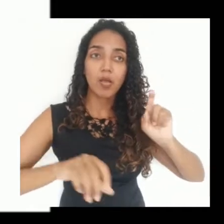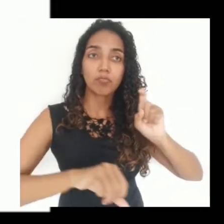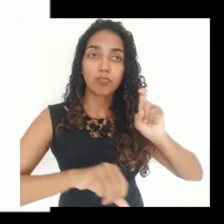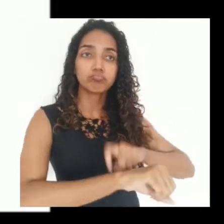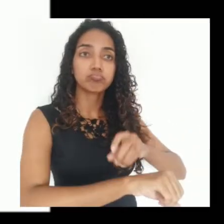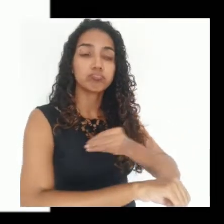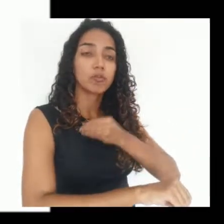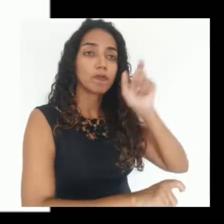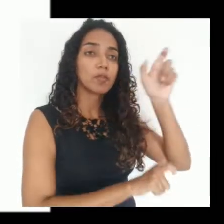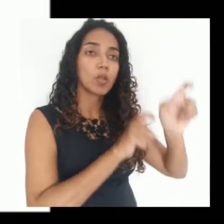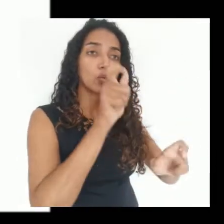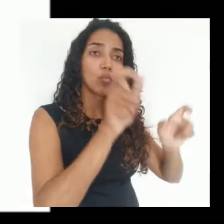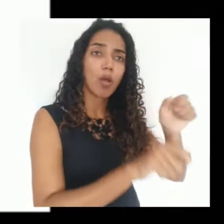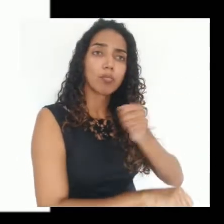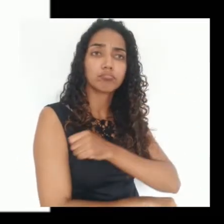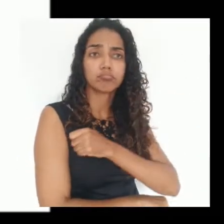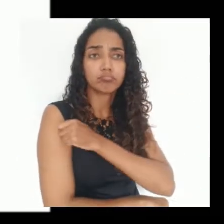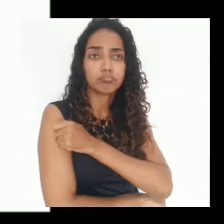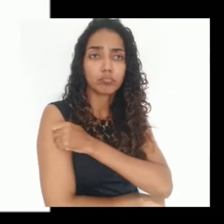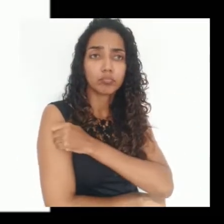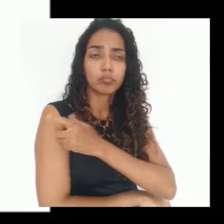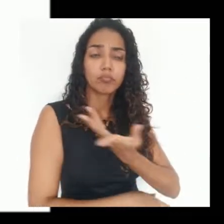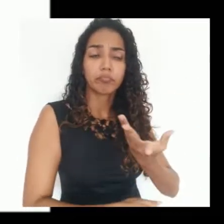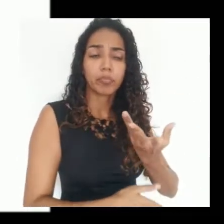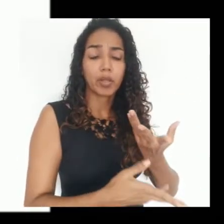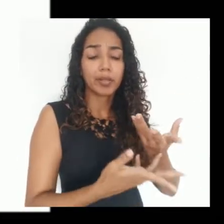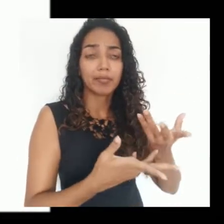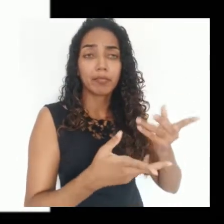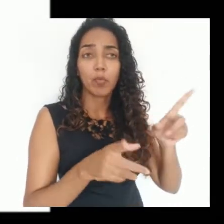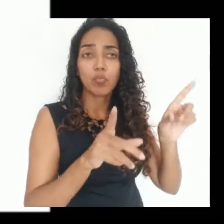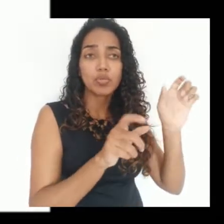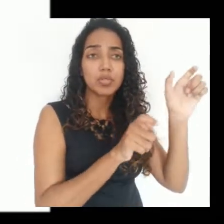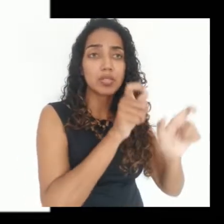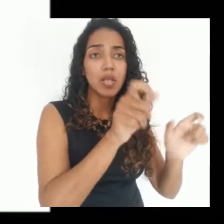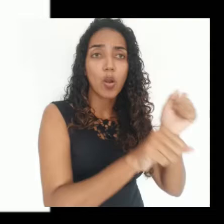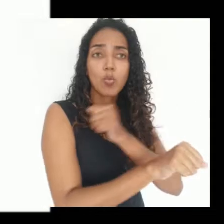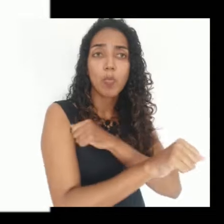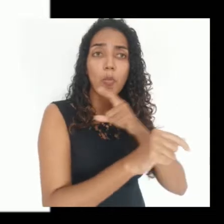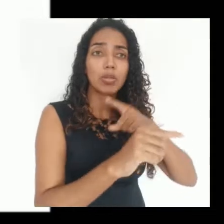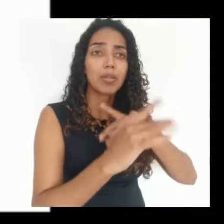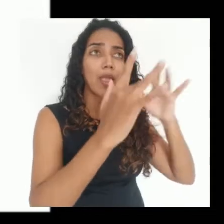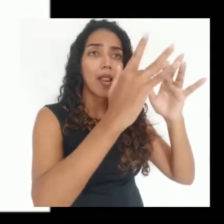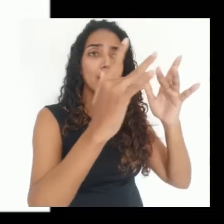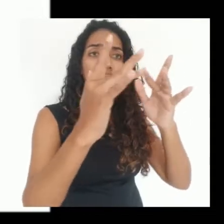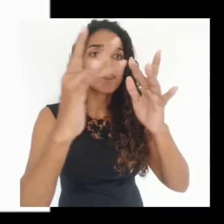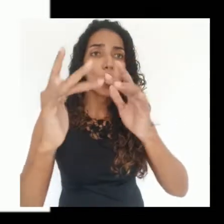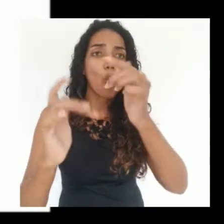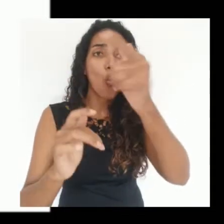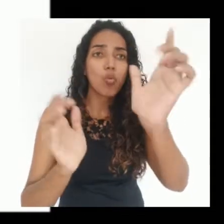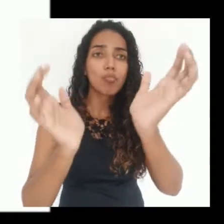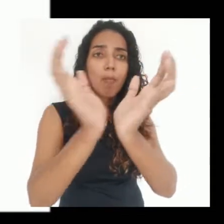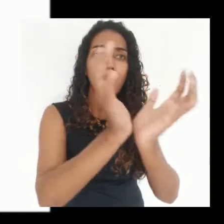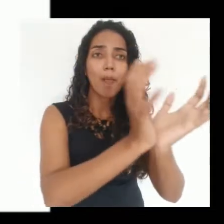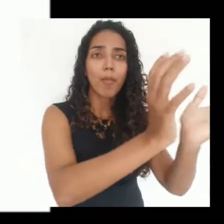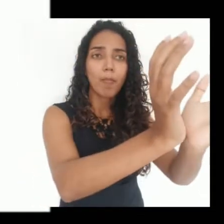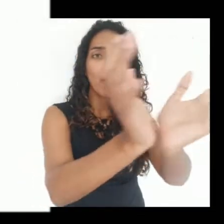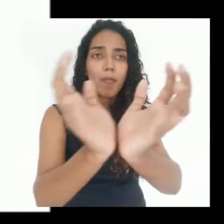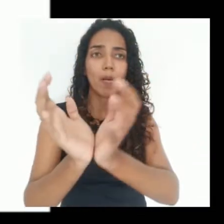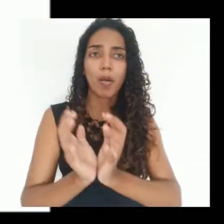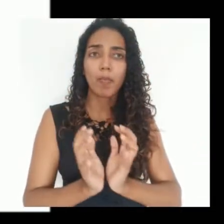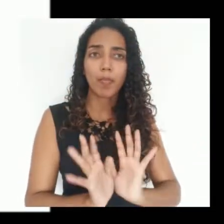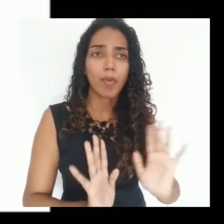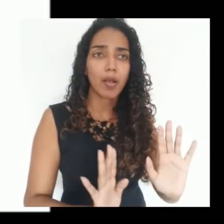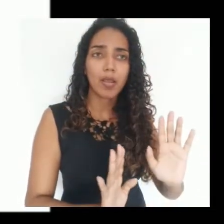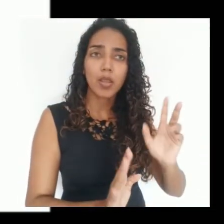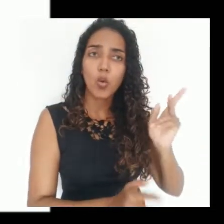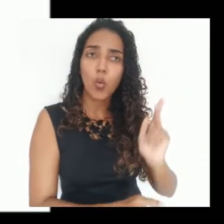Inclusive, o aluno pode ter outros relacionamentos com outras classes e esses relacionamentos vão continuar existindo, independente da